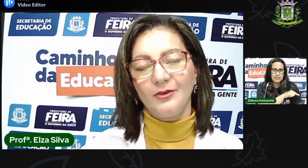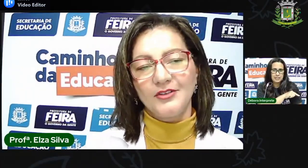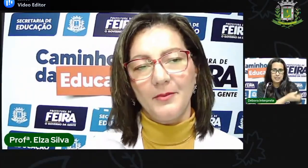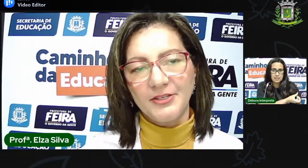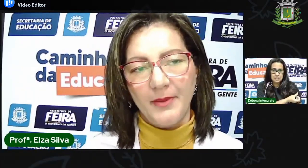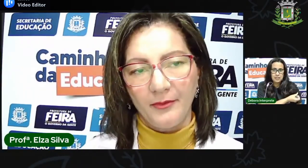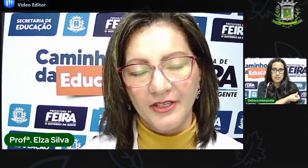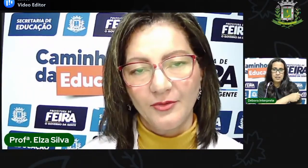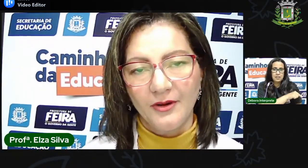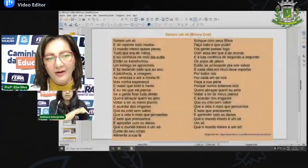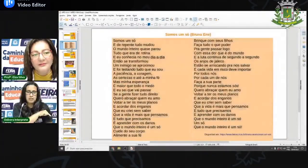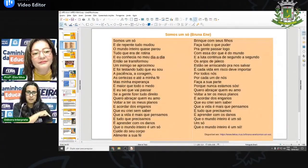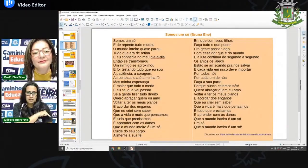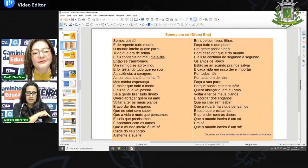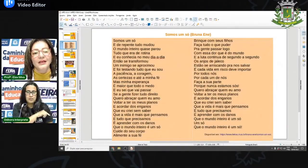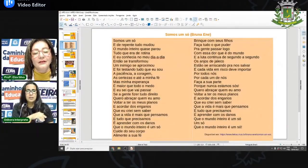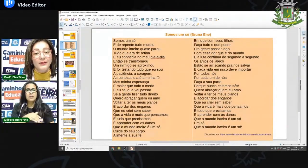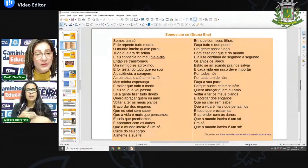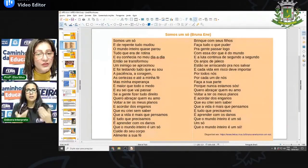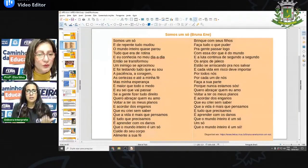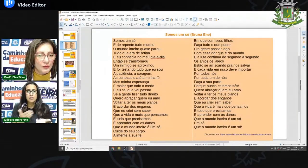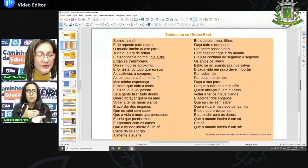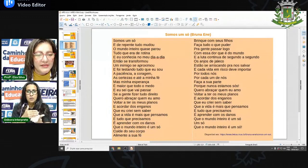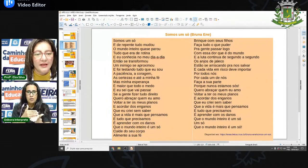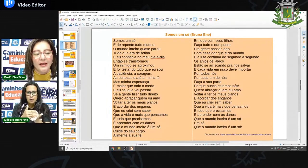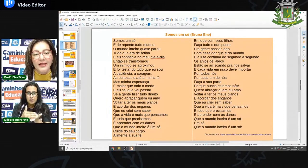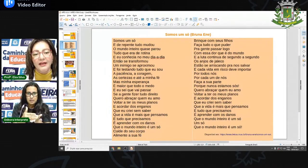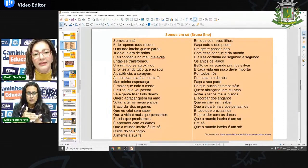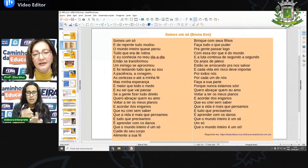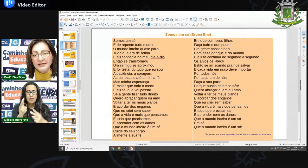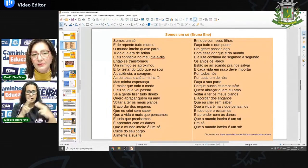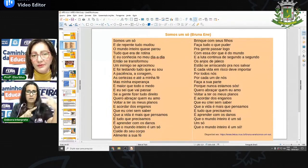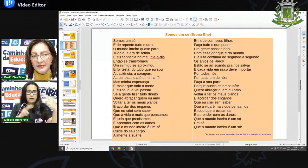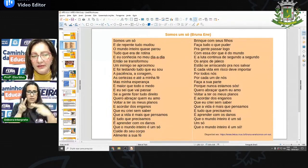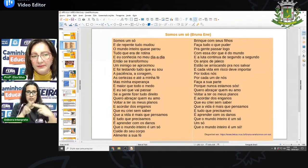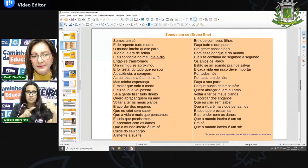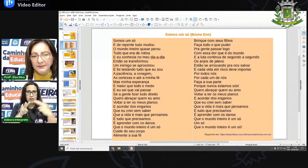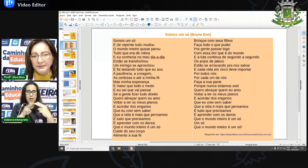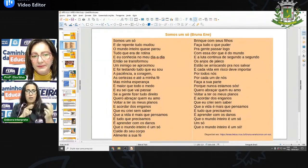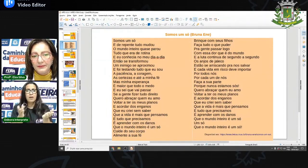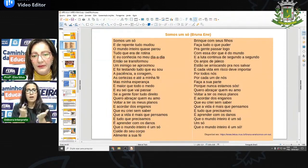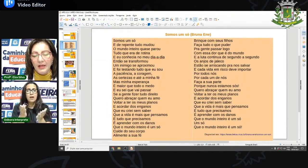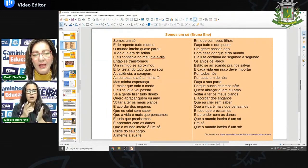começar o nosso bate-papo virtual, vamos juntos ler a letra dessa música.